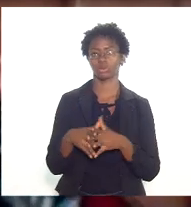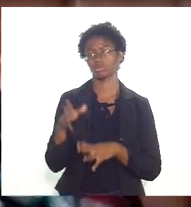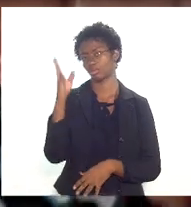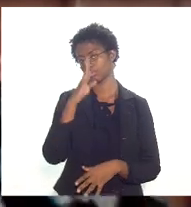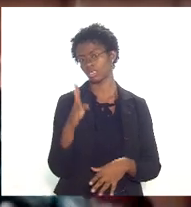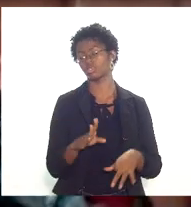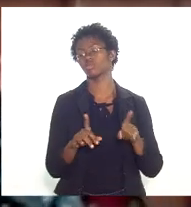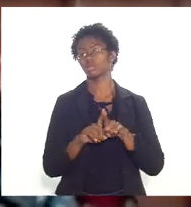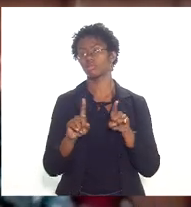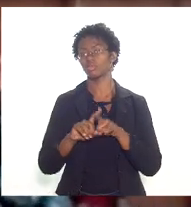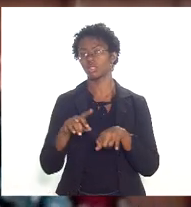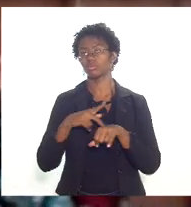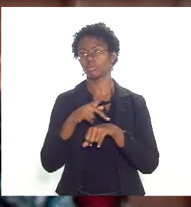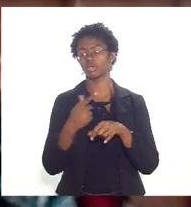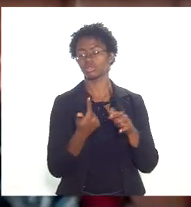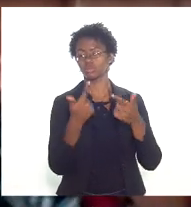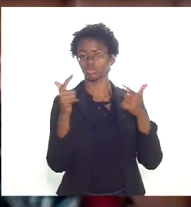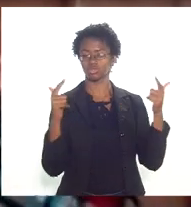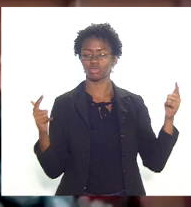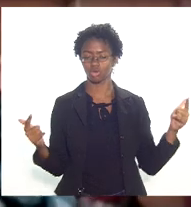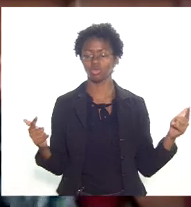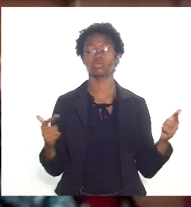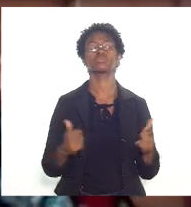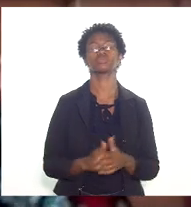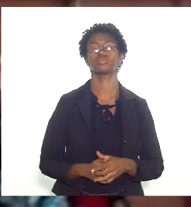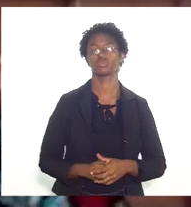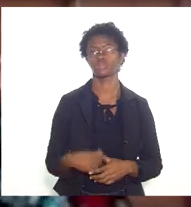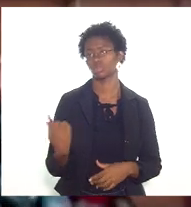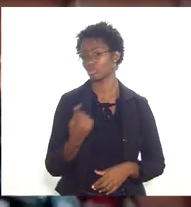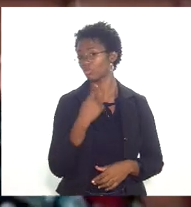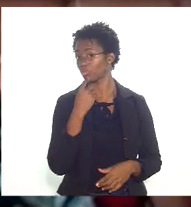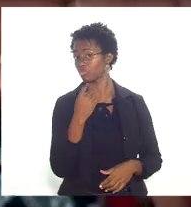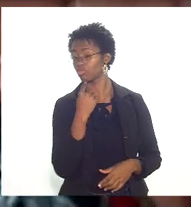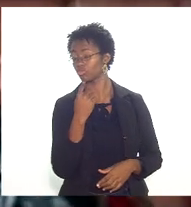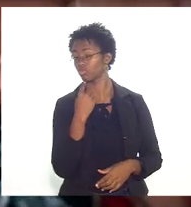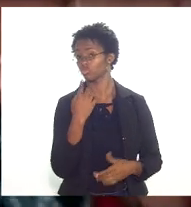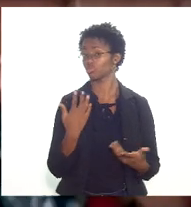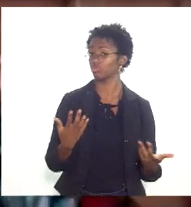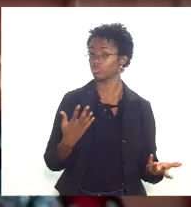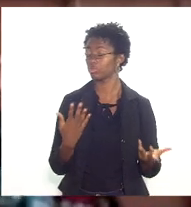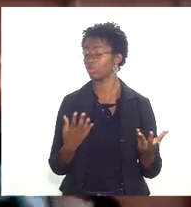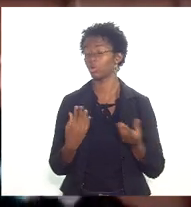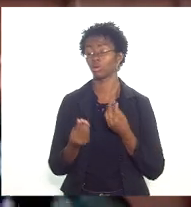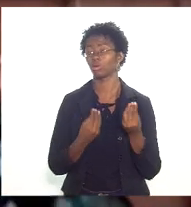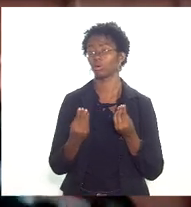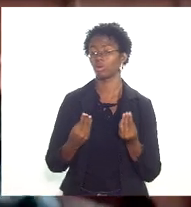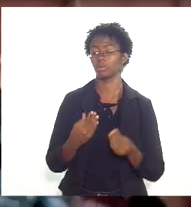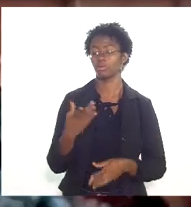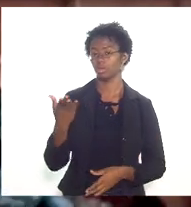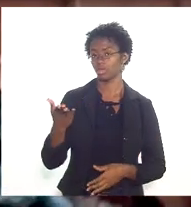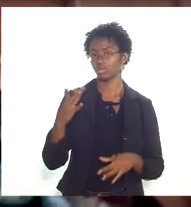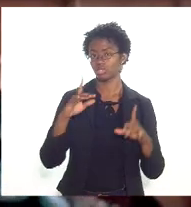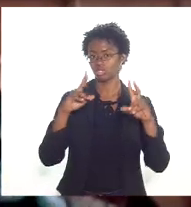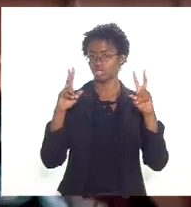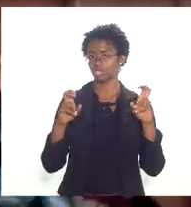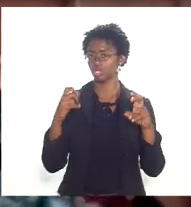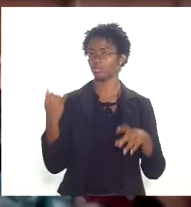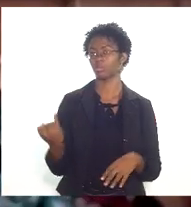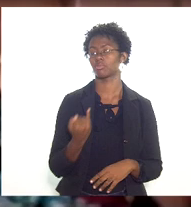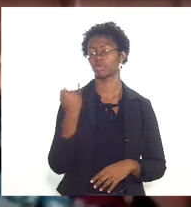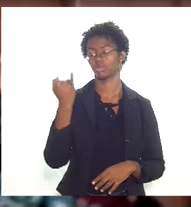fora também extremamente questionável e questionada em relação a este tema tão